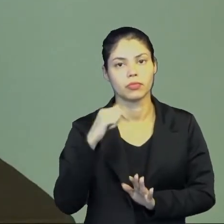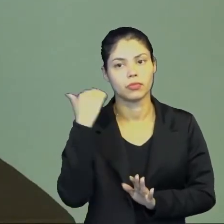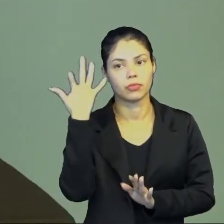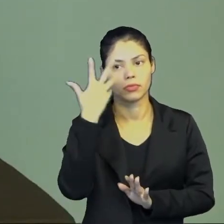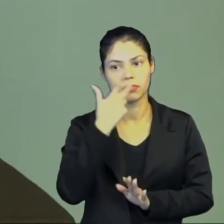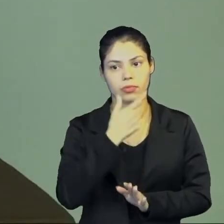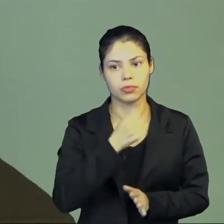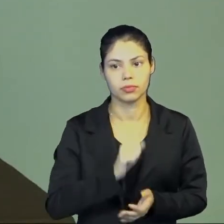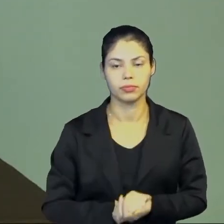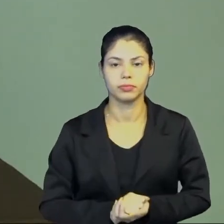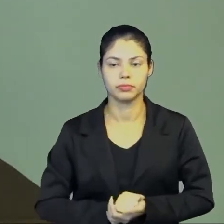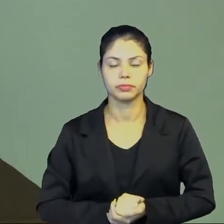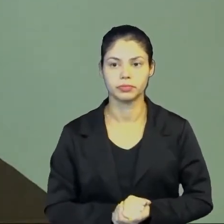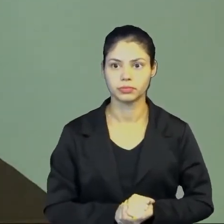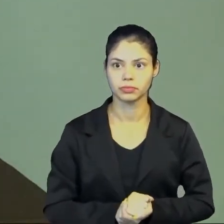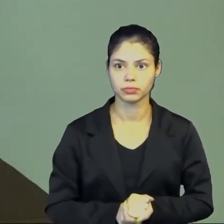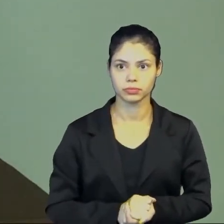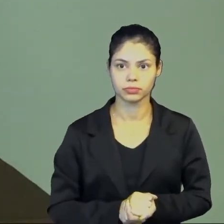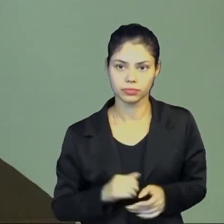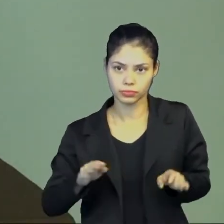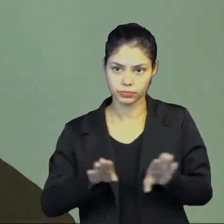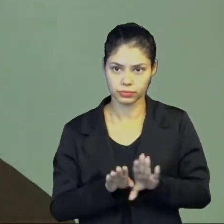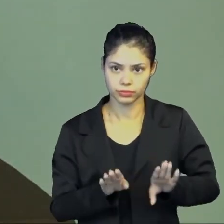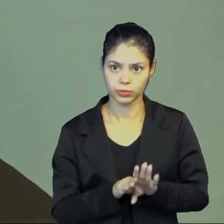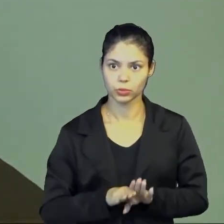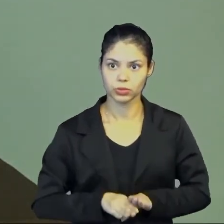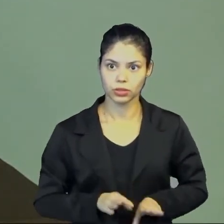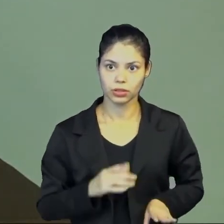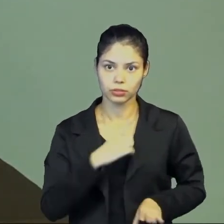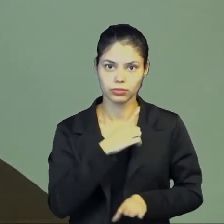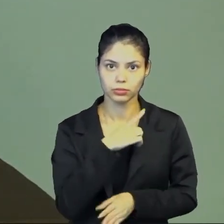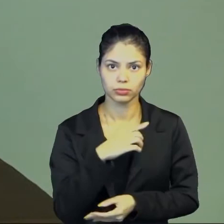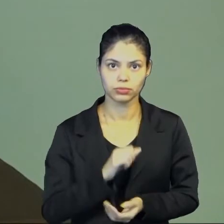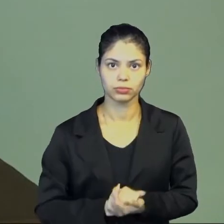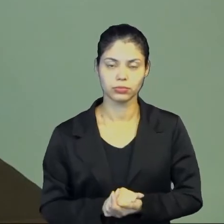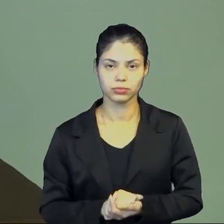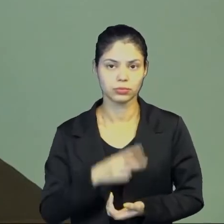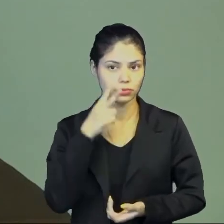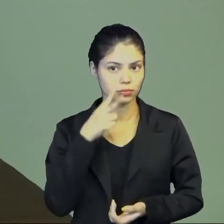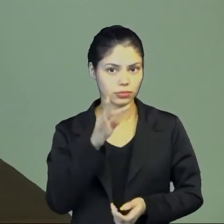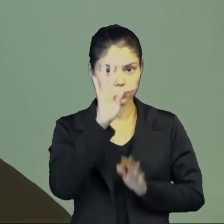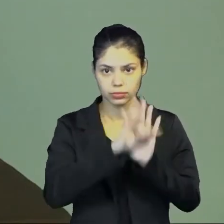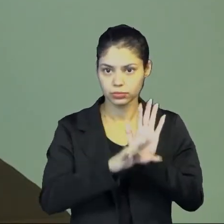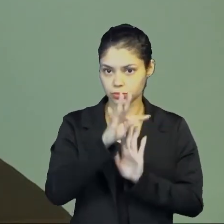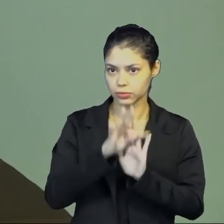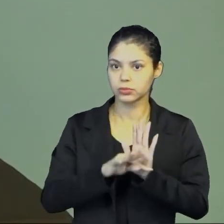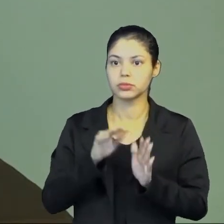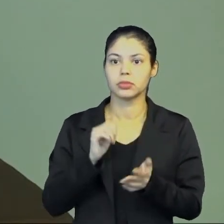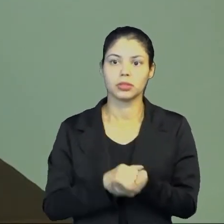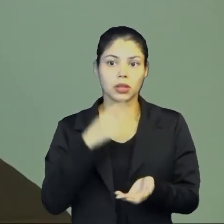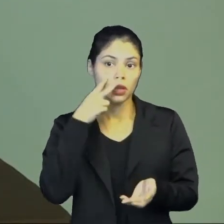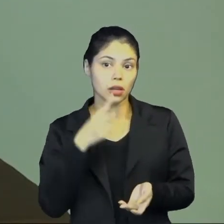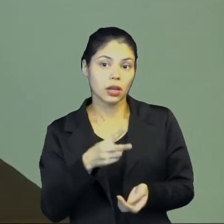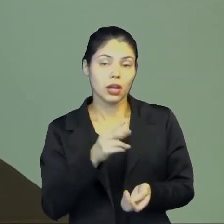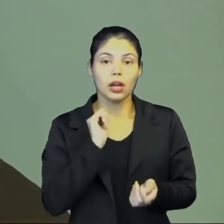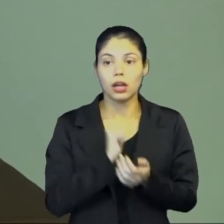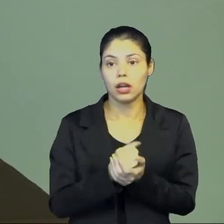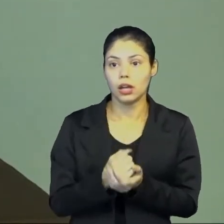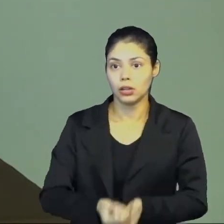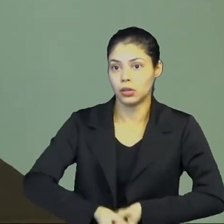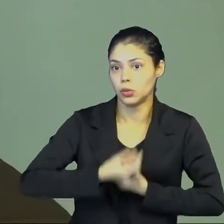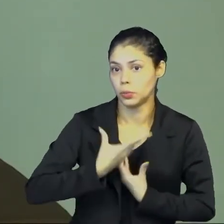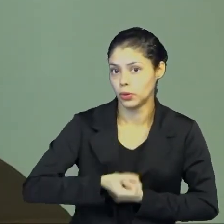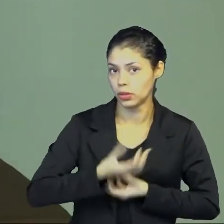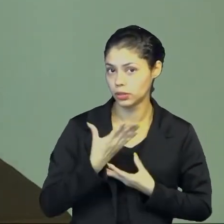disponível aqui nesse arquivo. Então, a gente vê um texto aí, onde a gente vê, é claro, um poema, tá? Só para